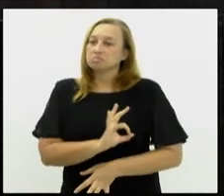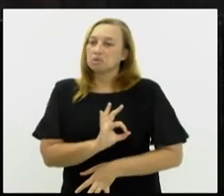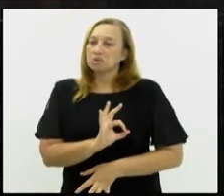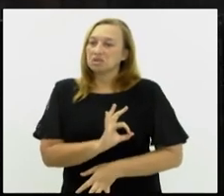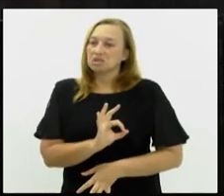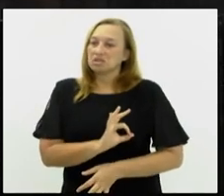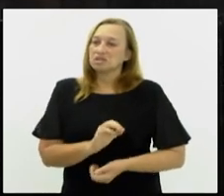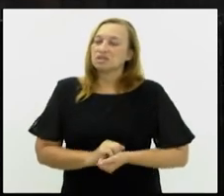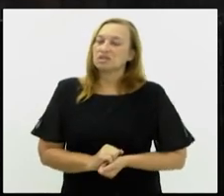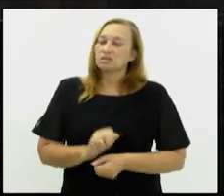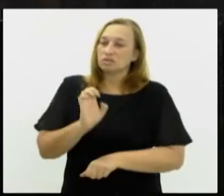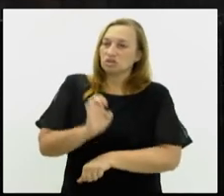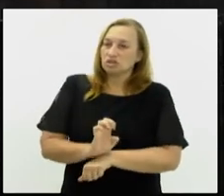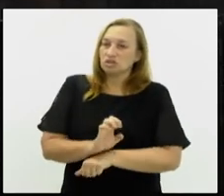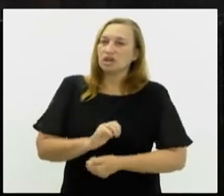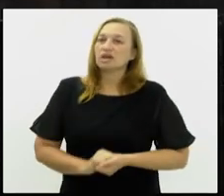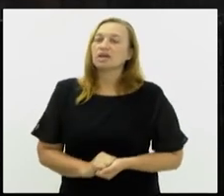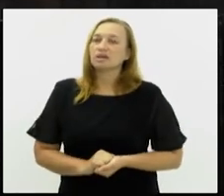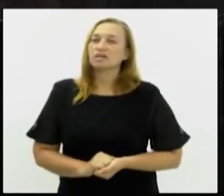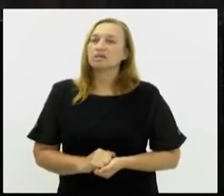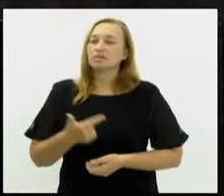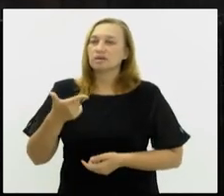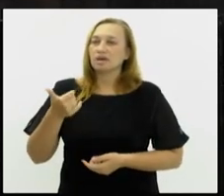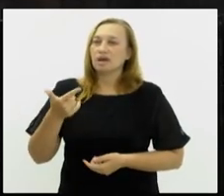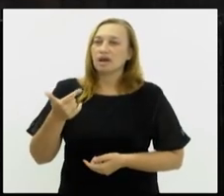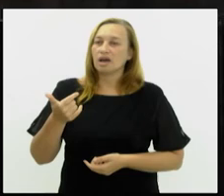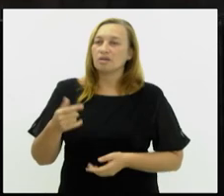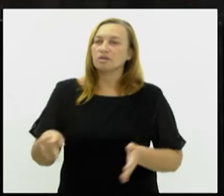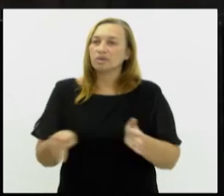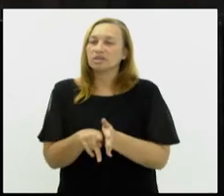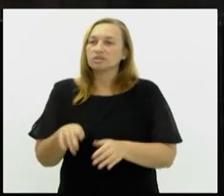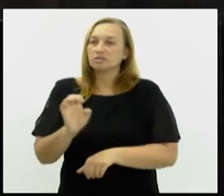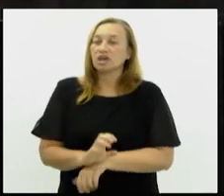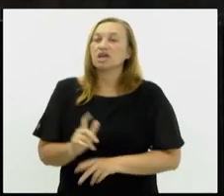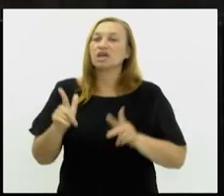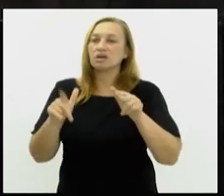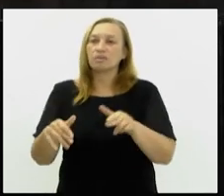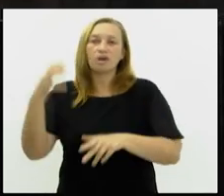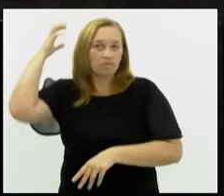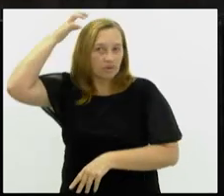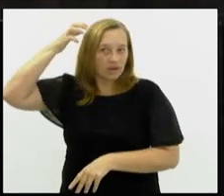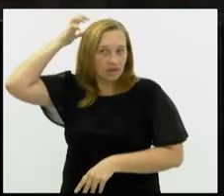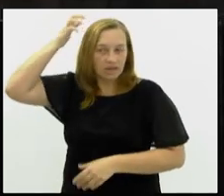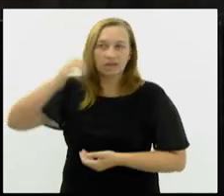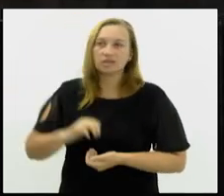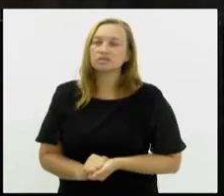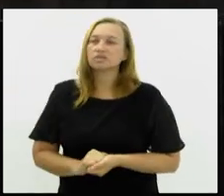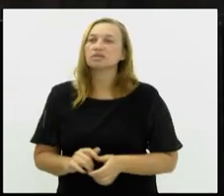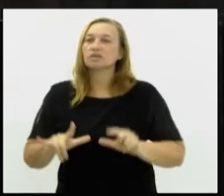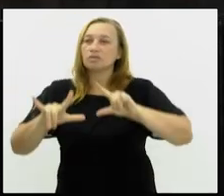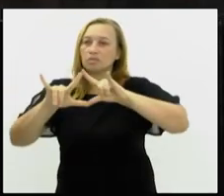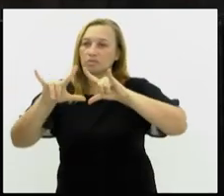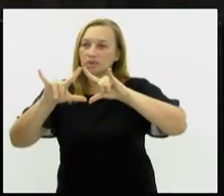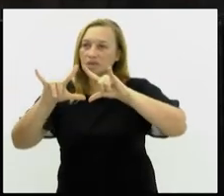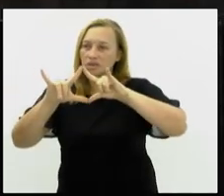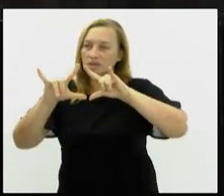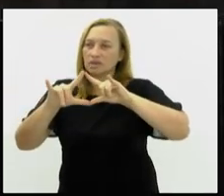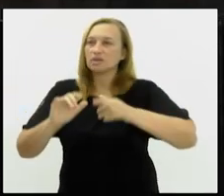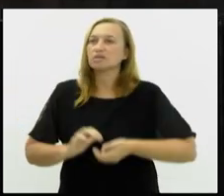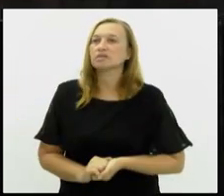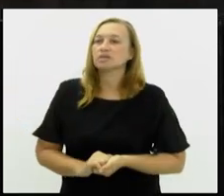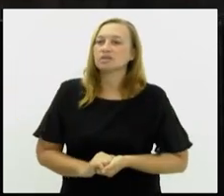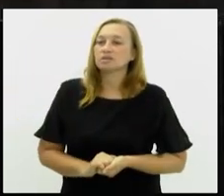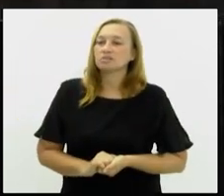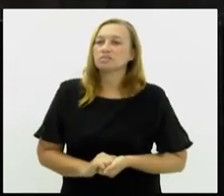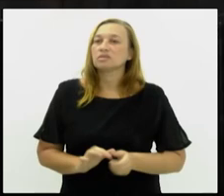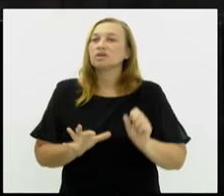pelas munições e as armas do Estado, assim como Marielle, que foi assassinada por milicianos, agentes públicos